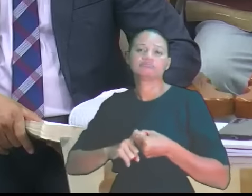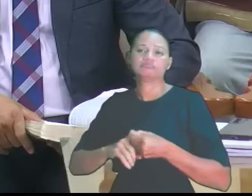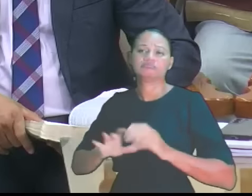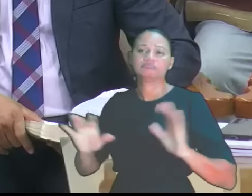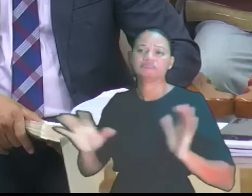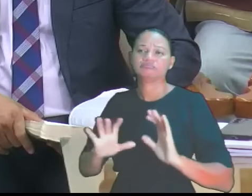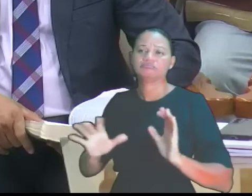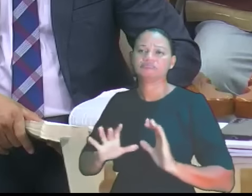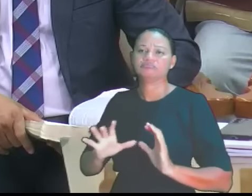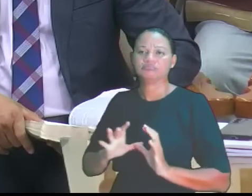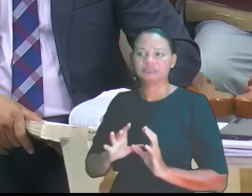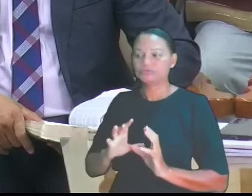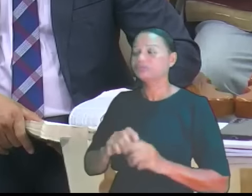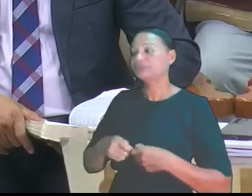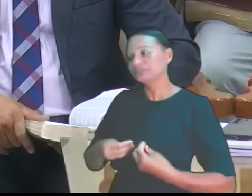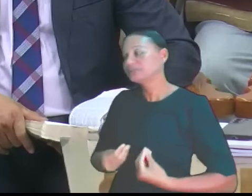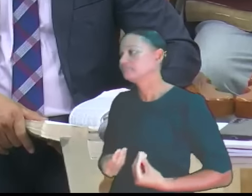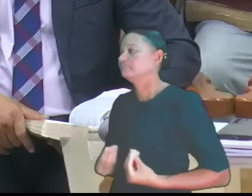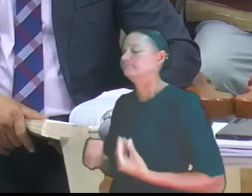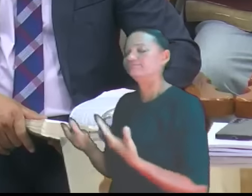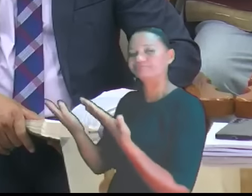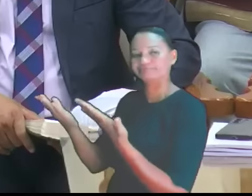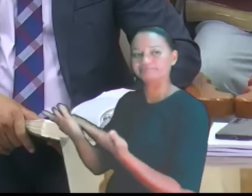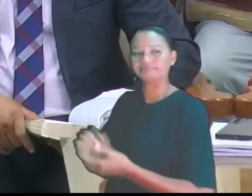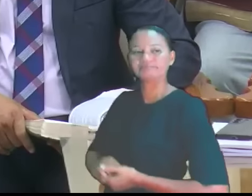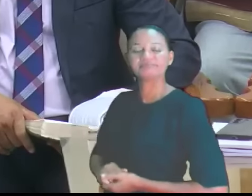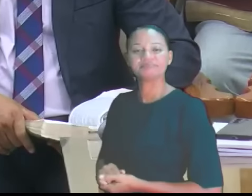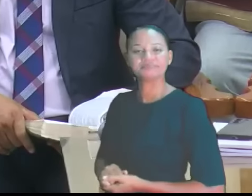estejamos dispostos a dar.